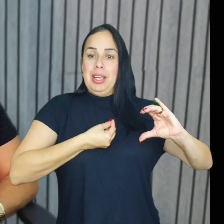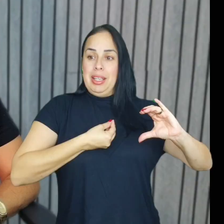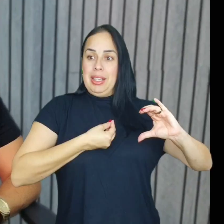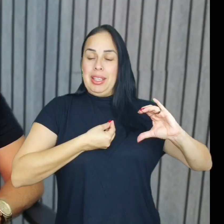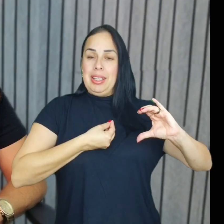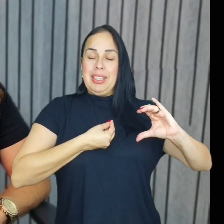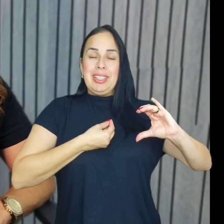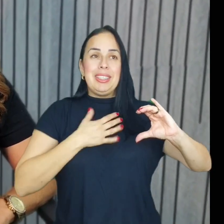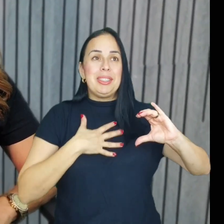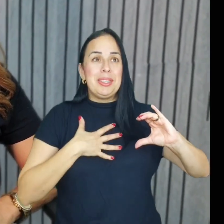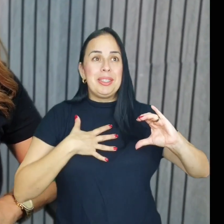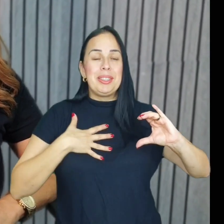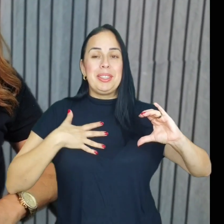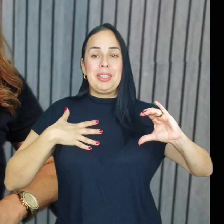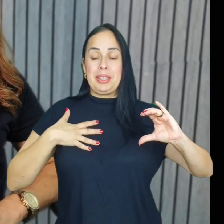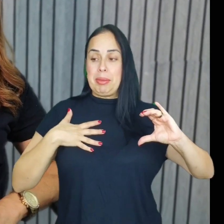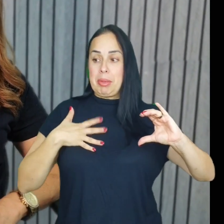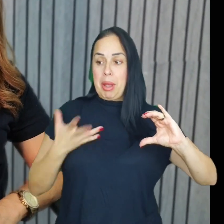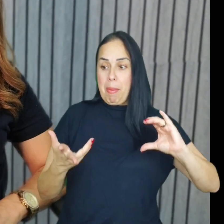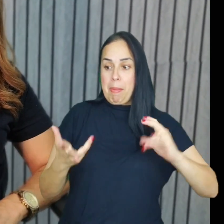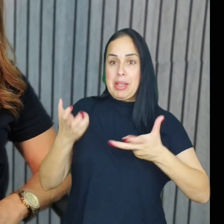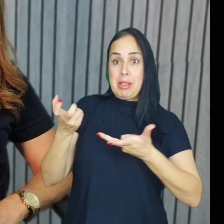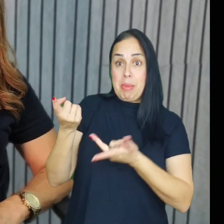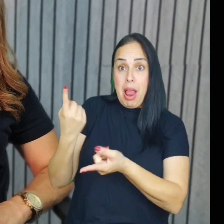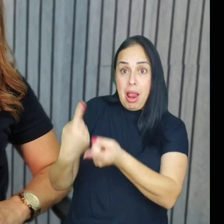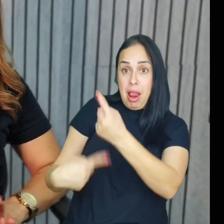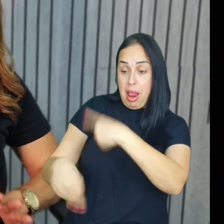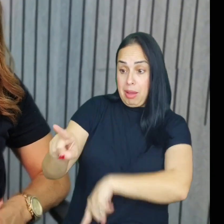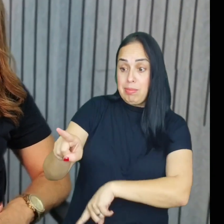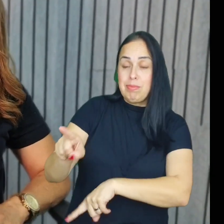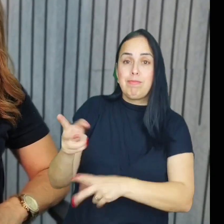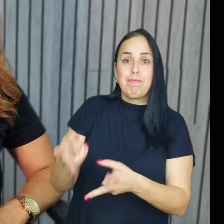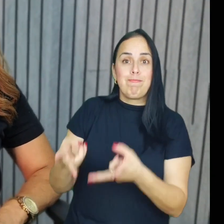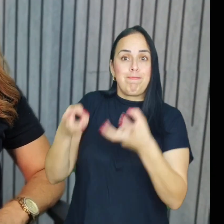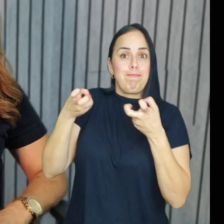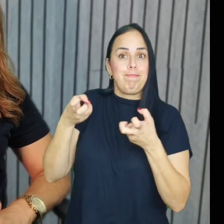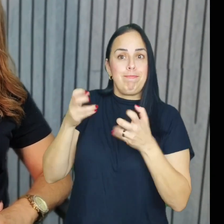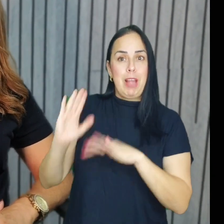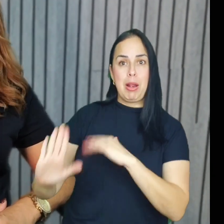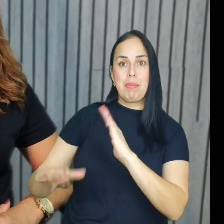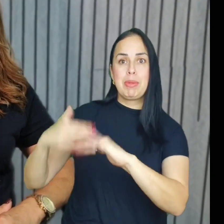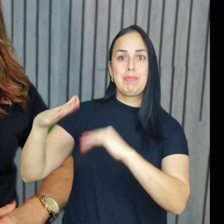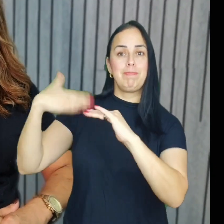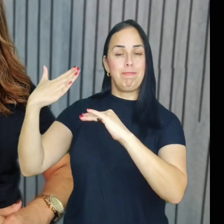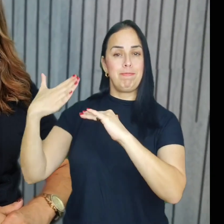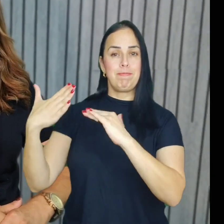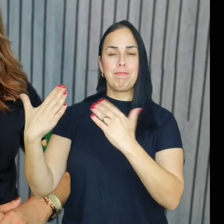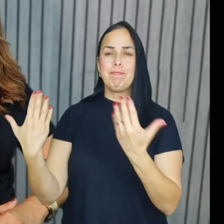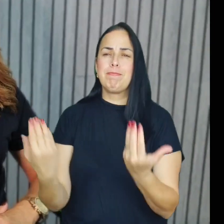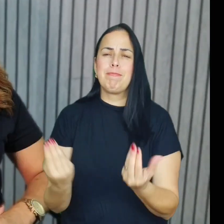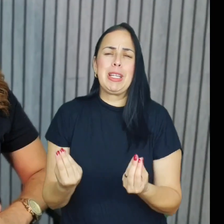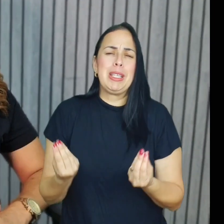mais para mim do que para ele. Porque eu consigo ver o desenvolvimento dele.